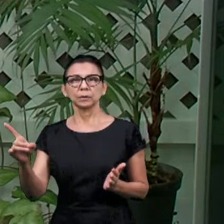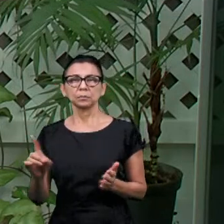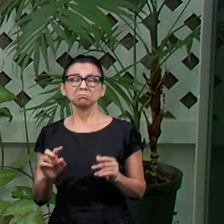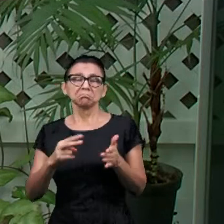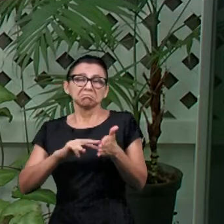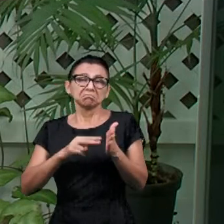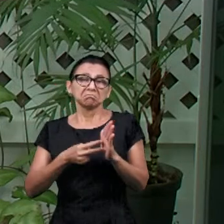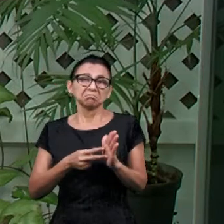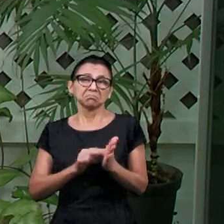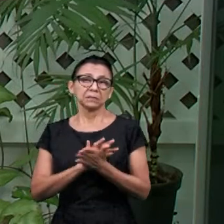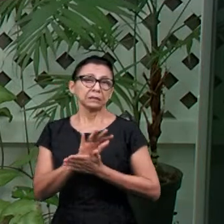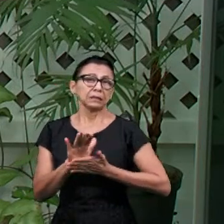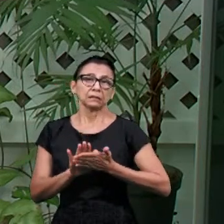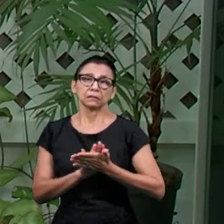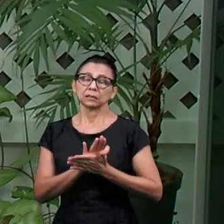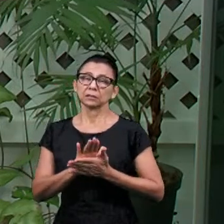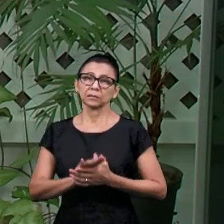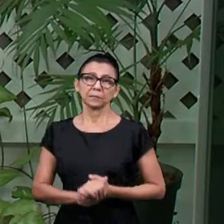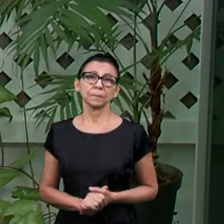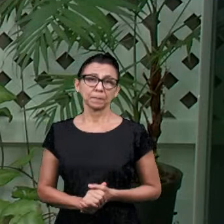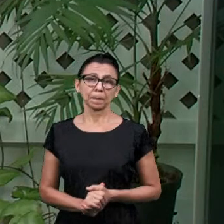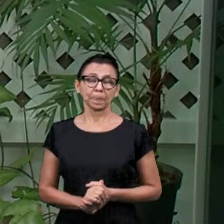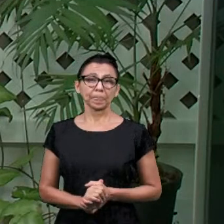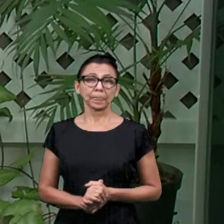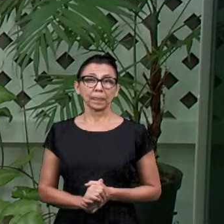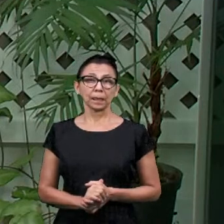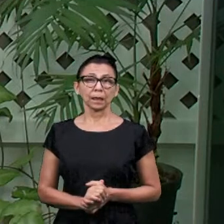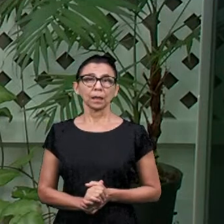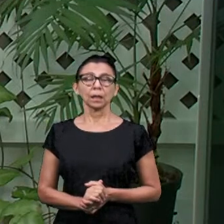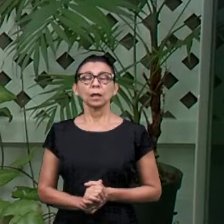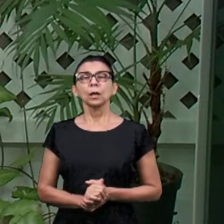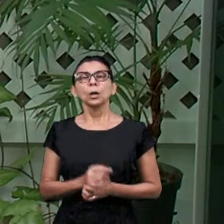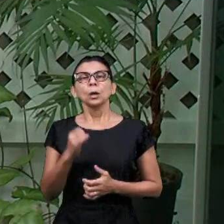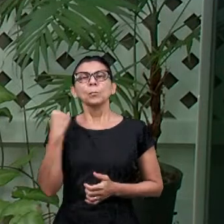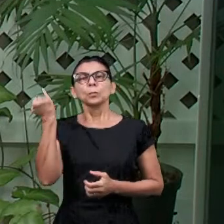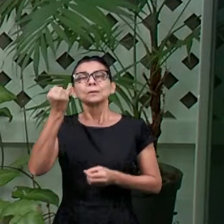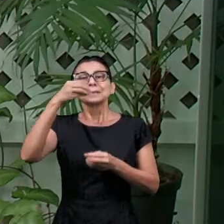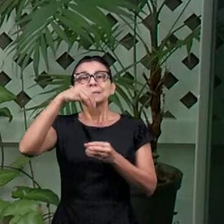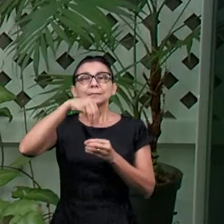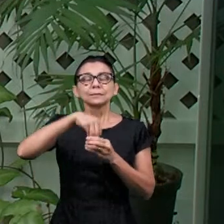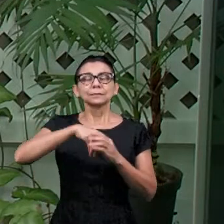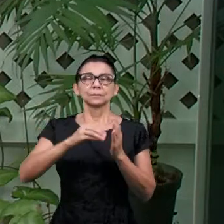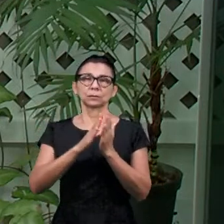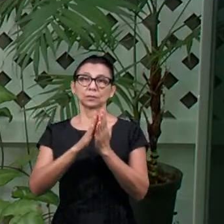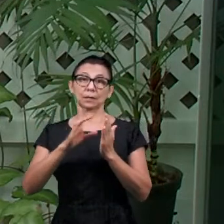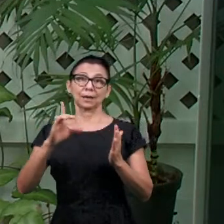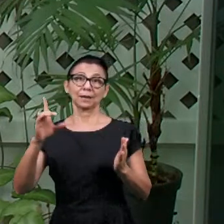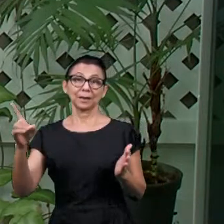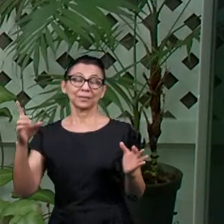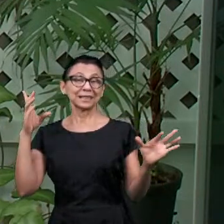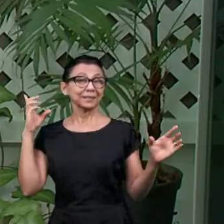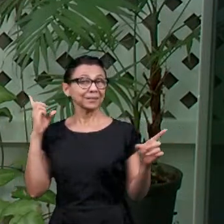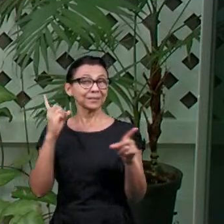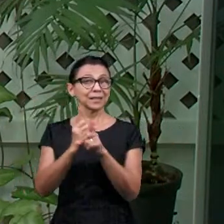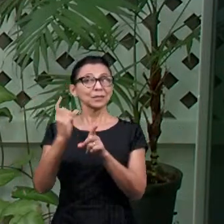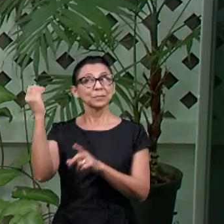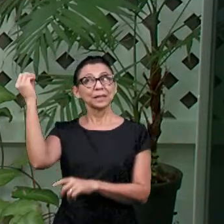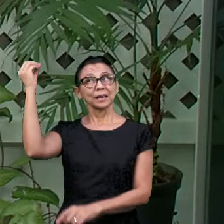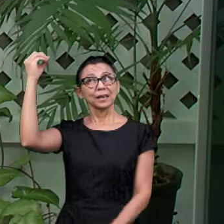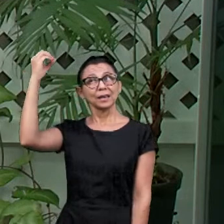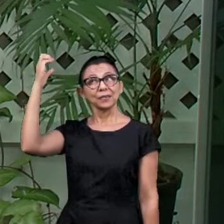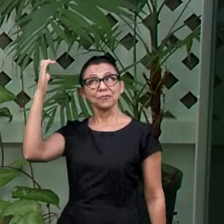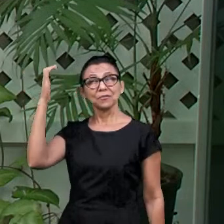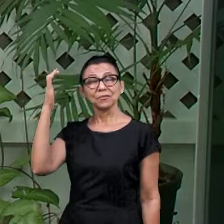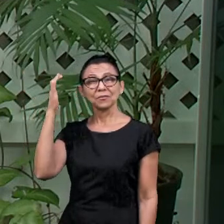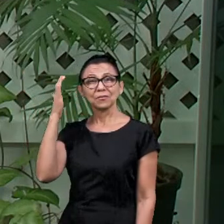que ser levado em conta é o que está dentro. É você descobrir o tesouro. Você não